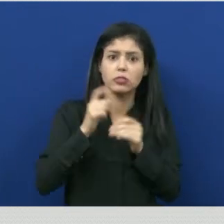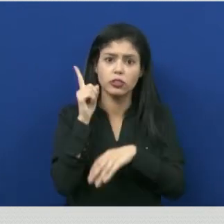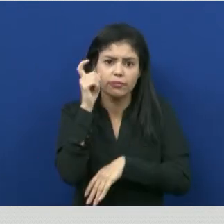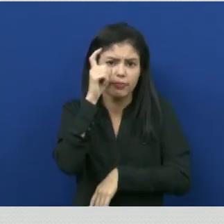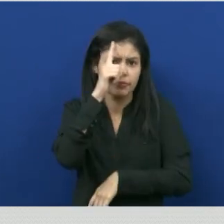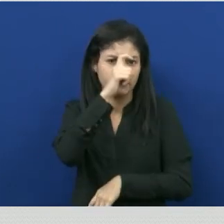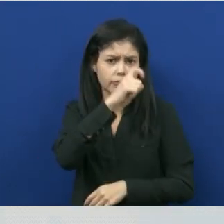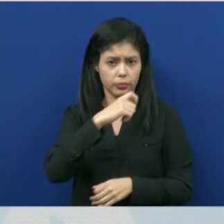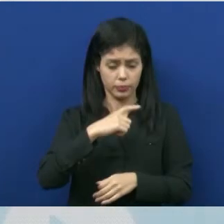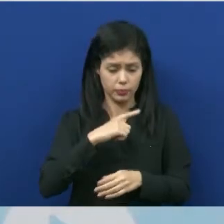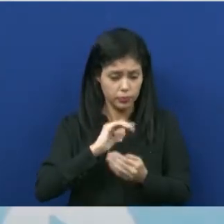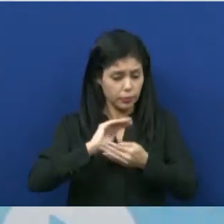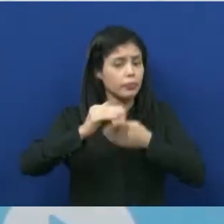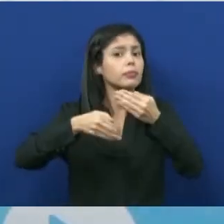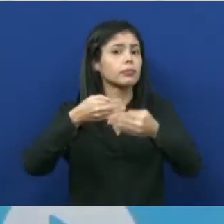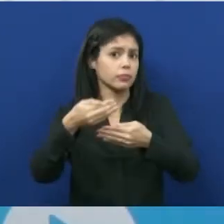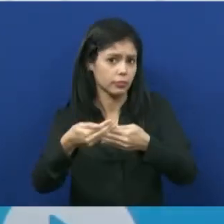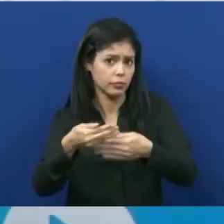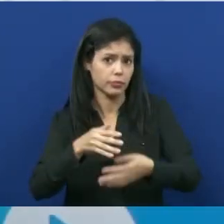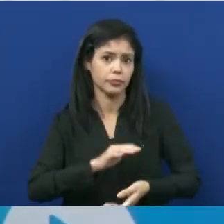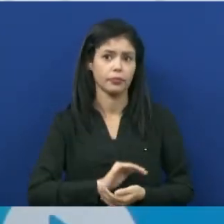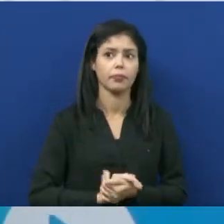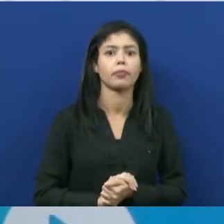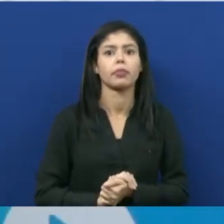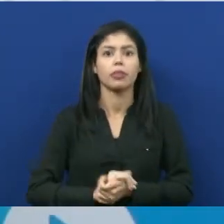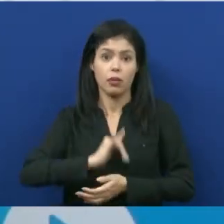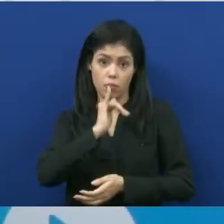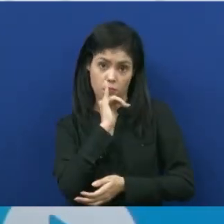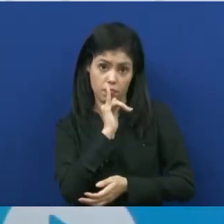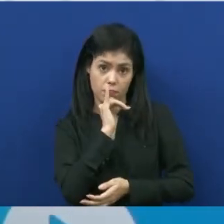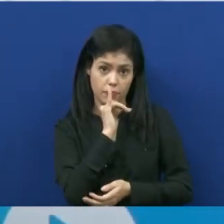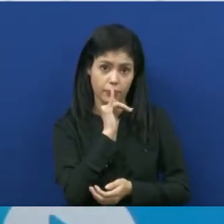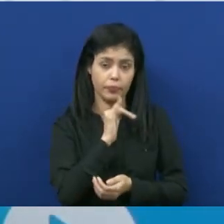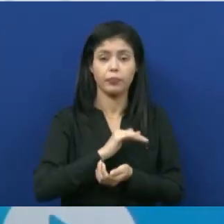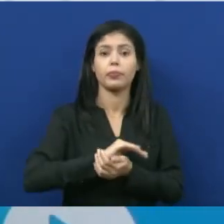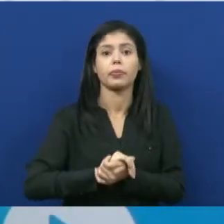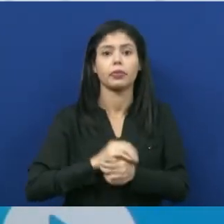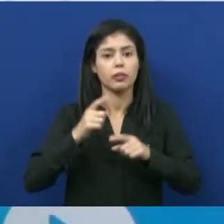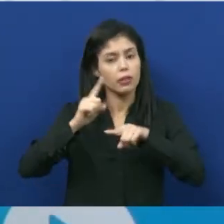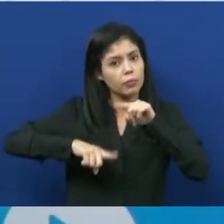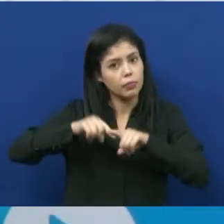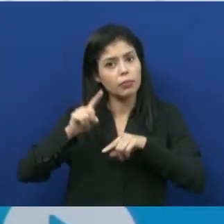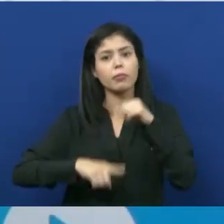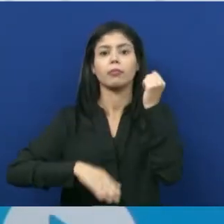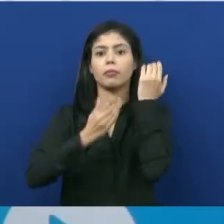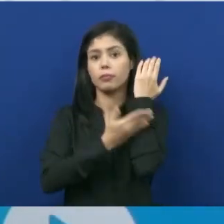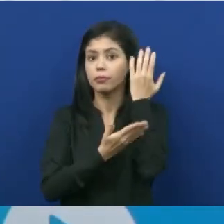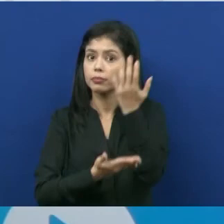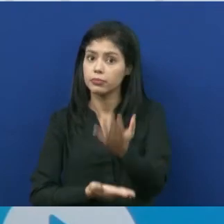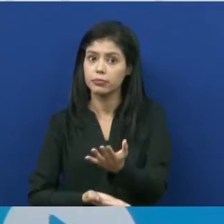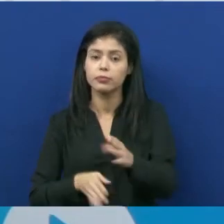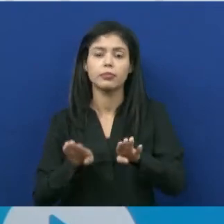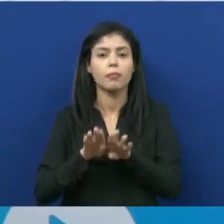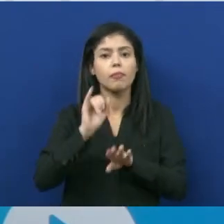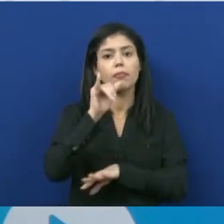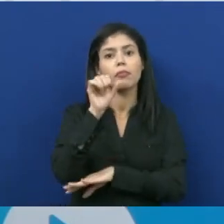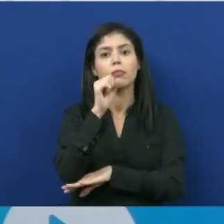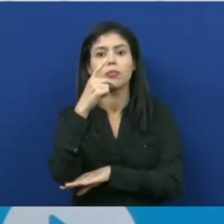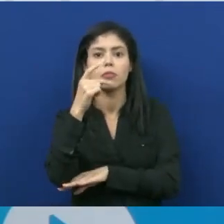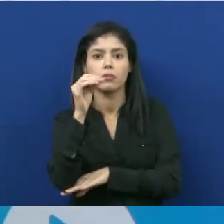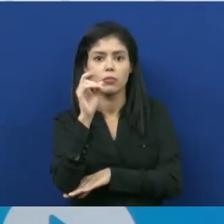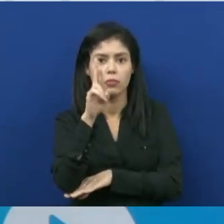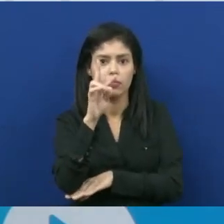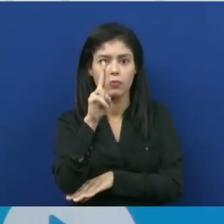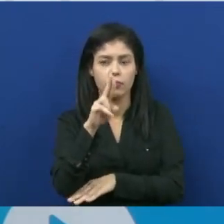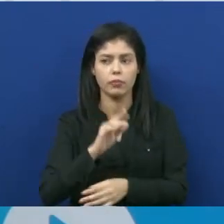processo aconteça, né? Nós temos como exemplo materiais como a madeira, como isopor. Vocês